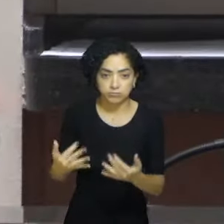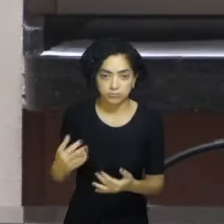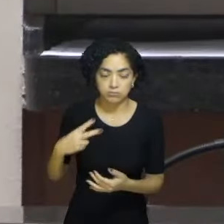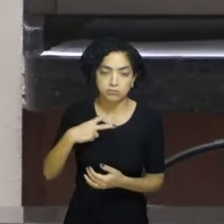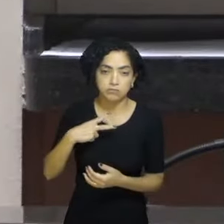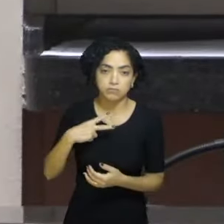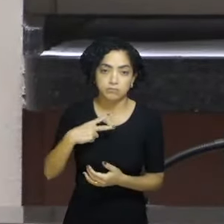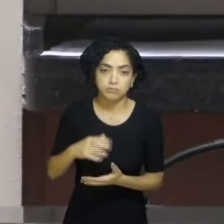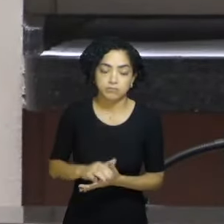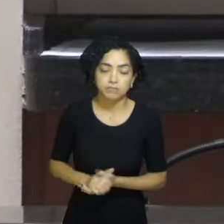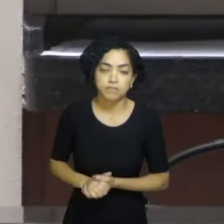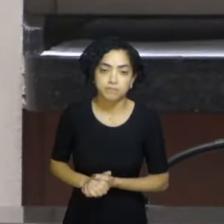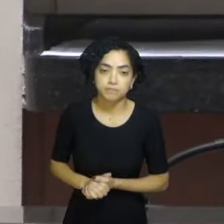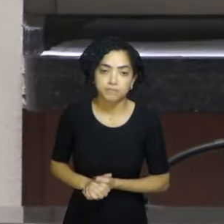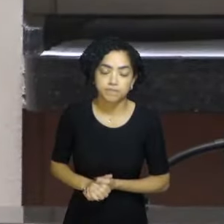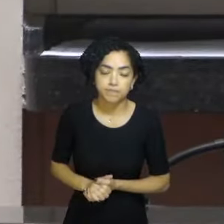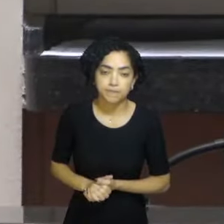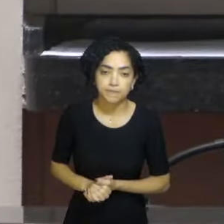pessoais.